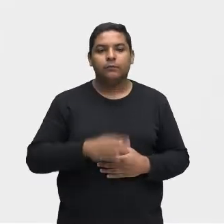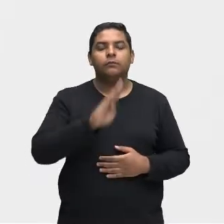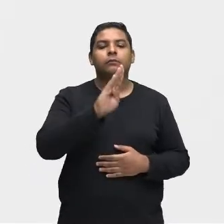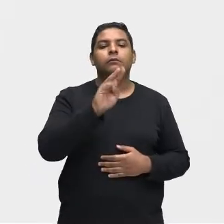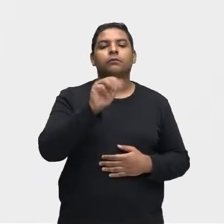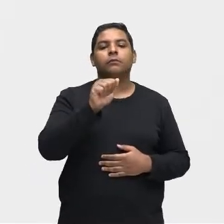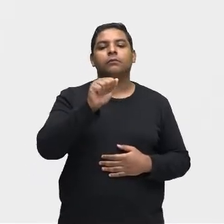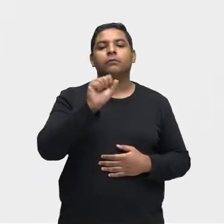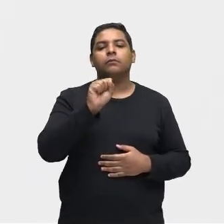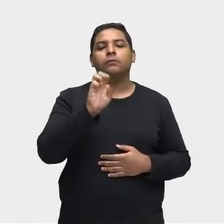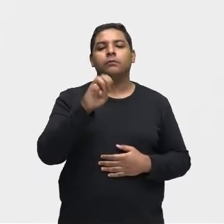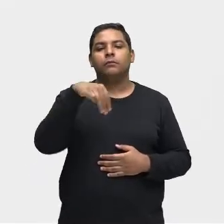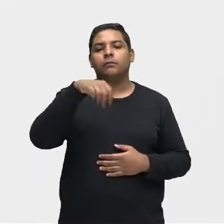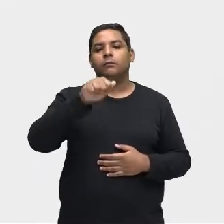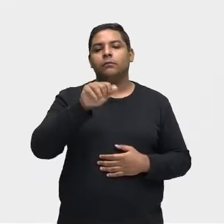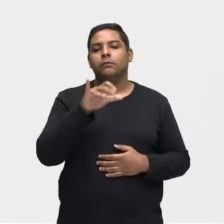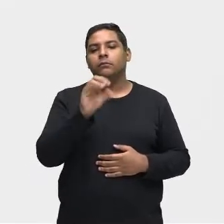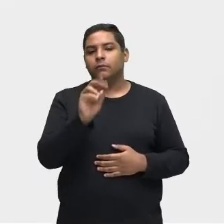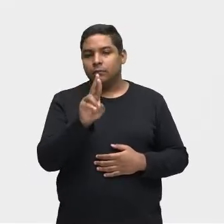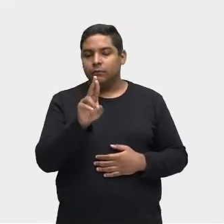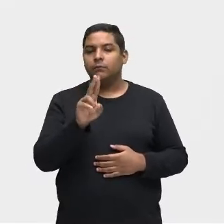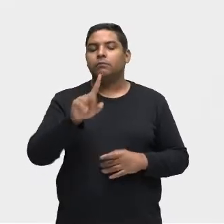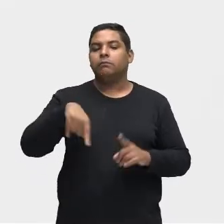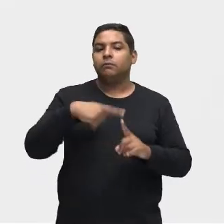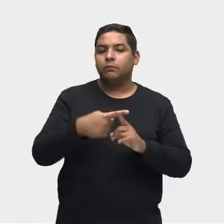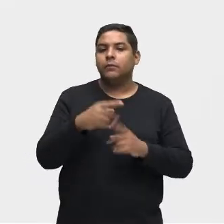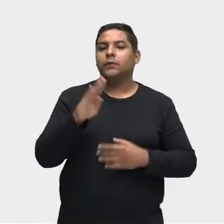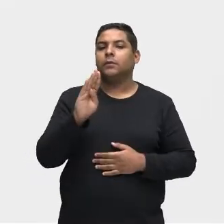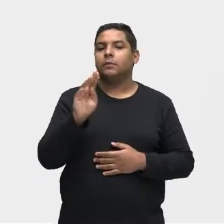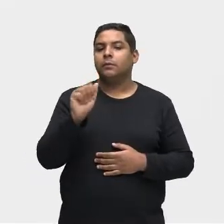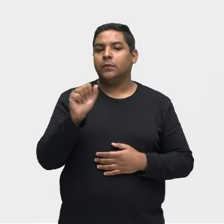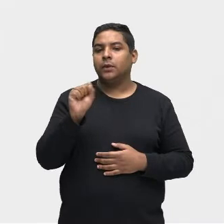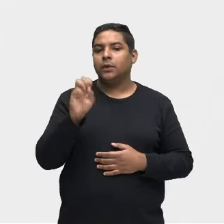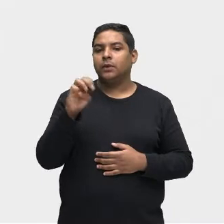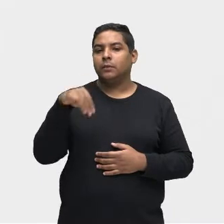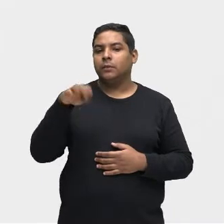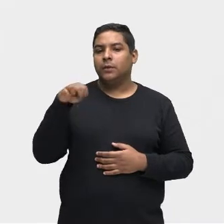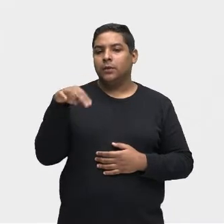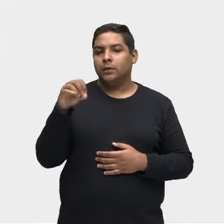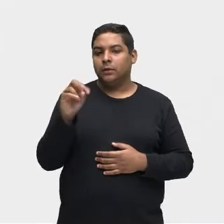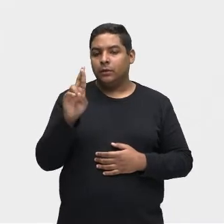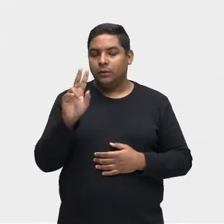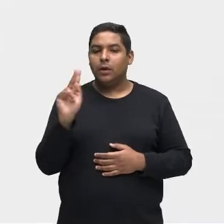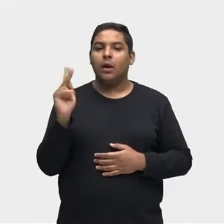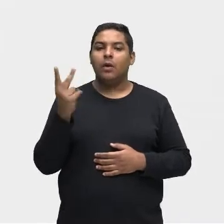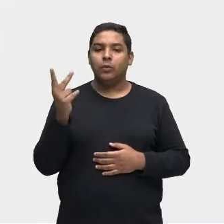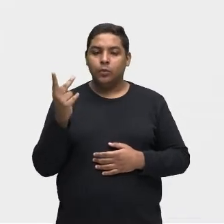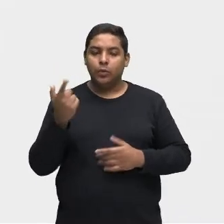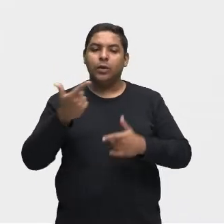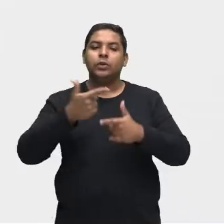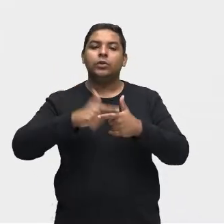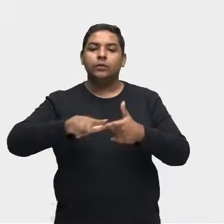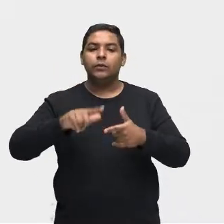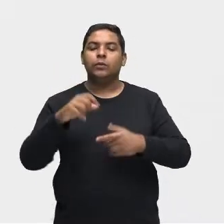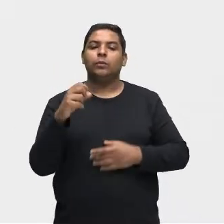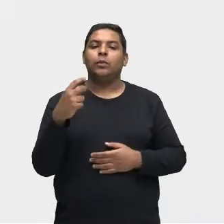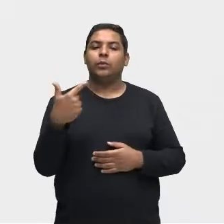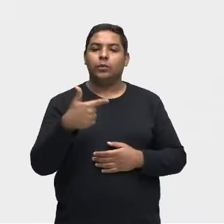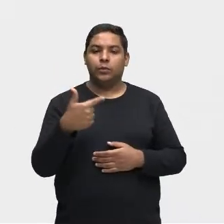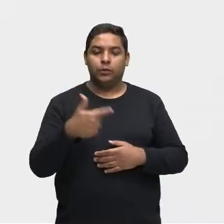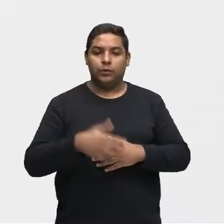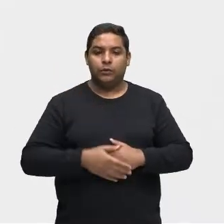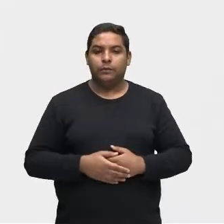aqui, a base menor, a altura dividido por 2. Ora, aqui nós temos